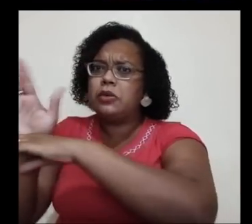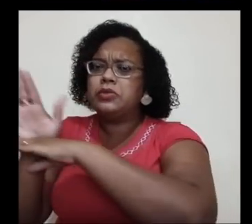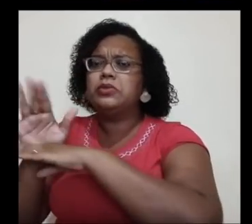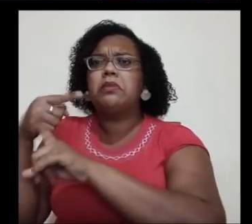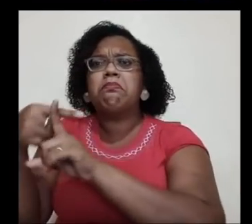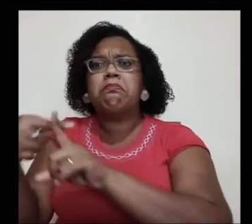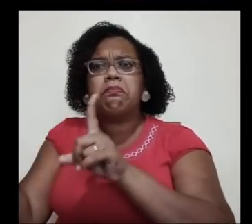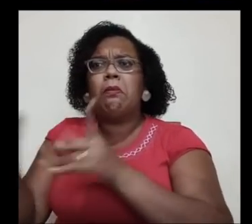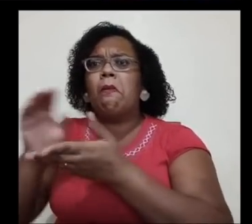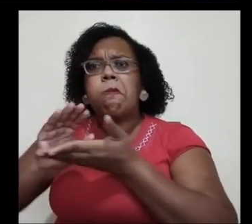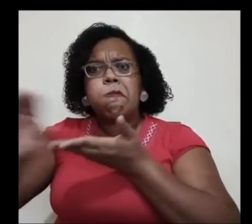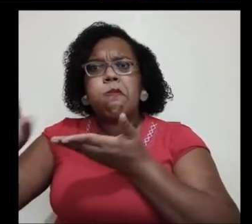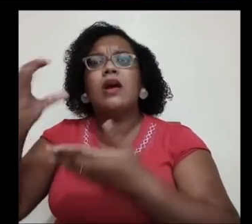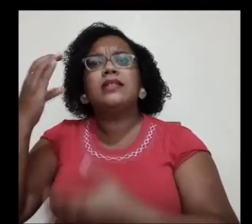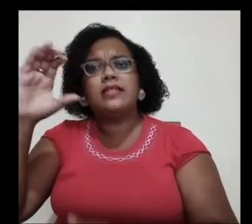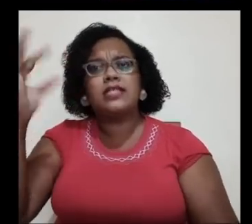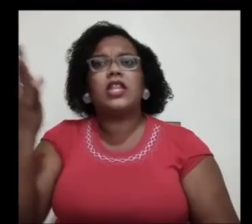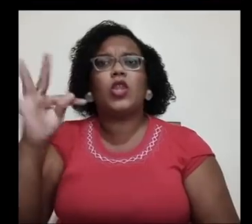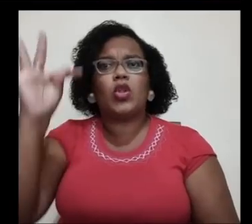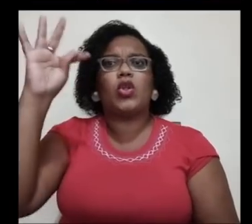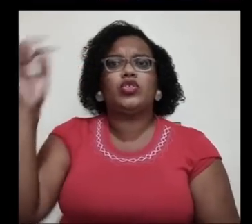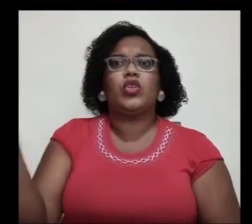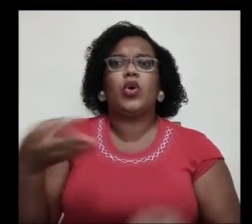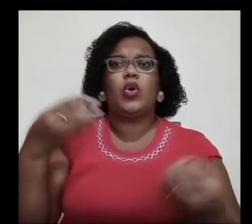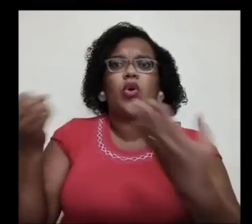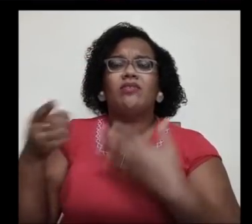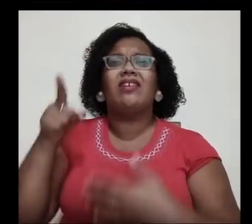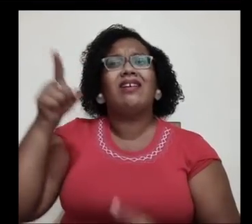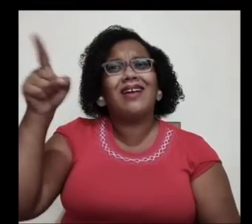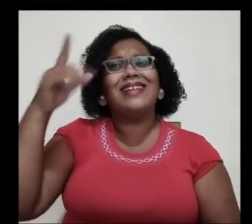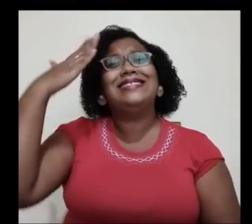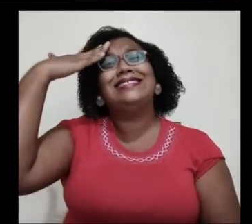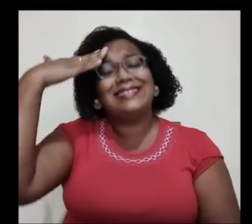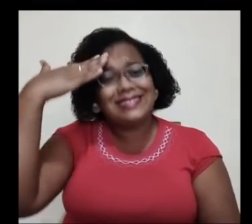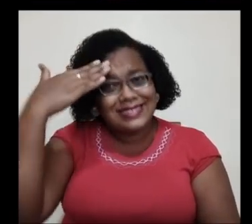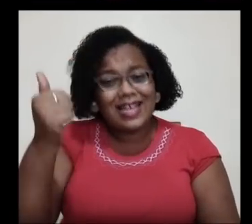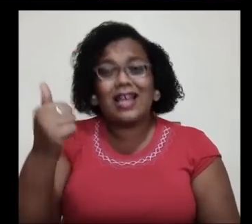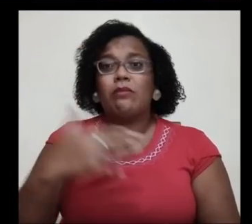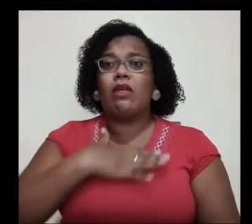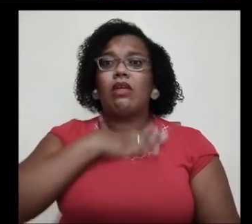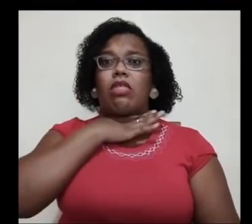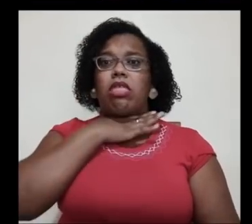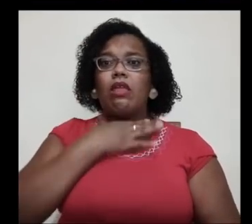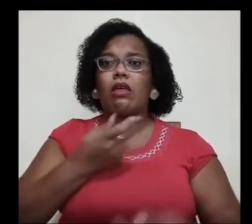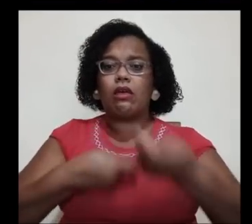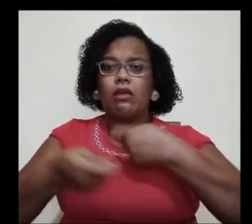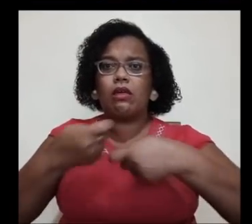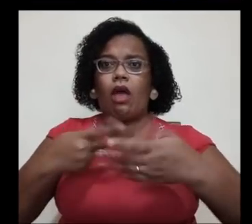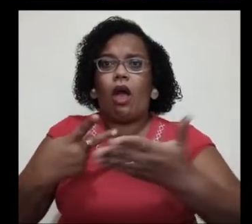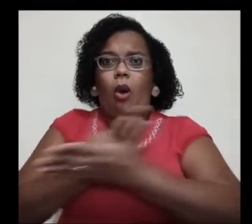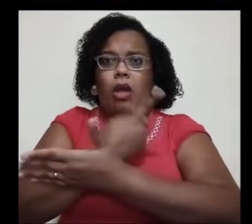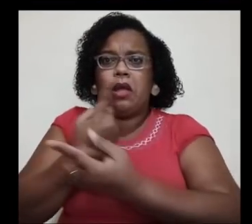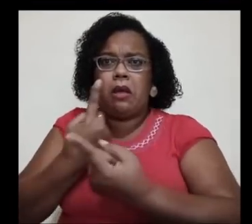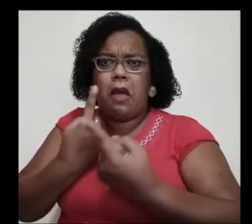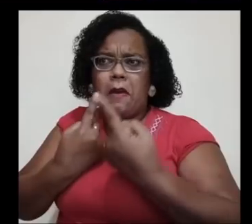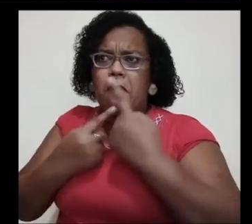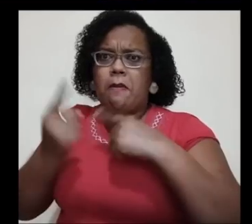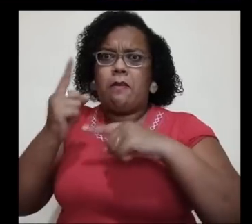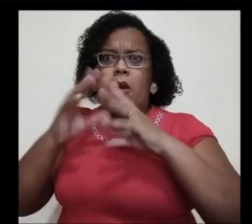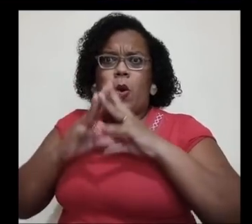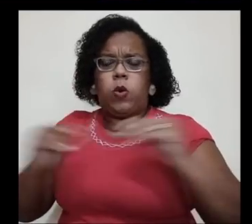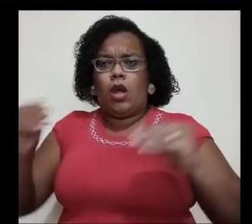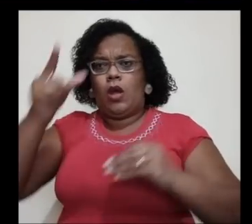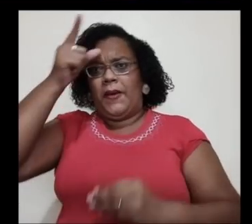também voltada para ciência, tecnologia e inovação, que sabem que a saída da crise econômica e a superação da crise